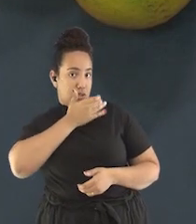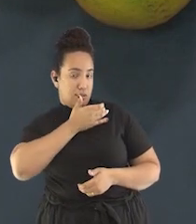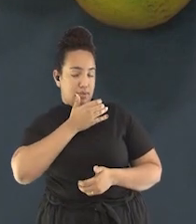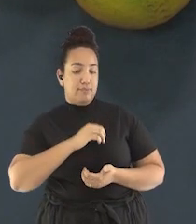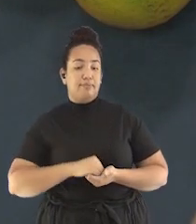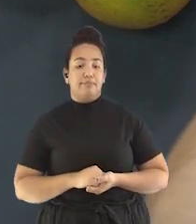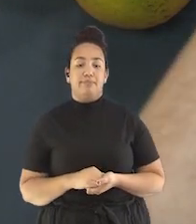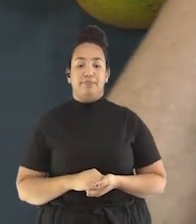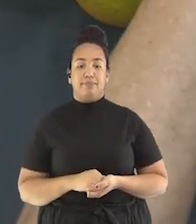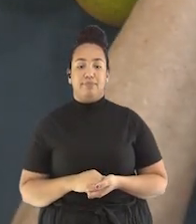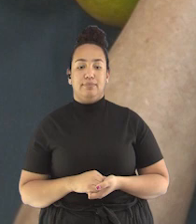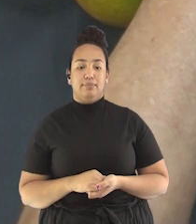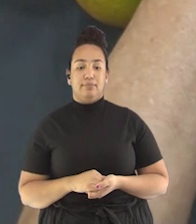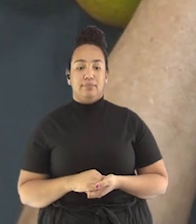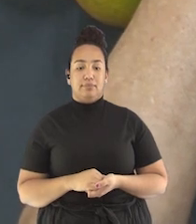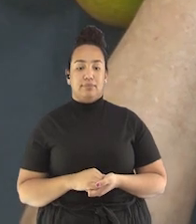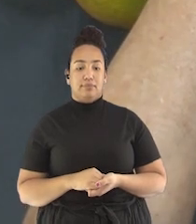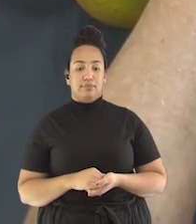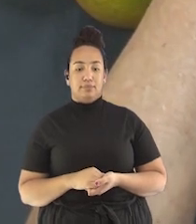Vamos ver